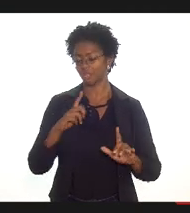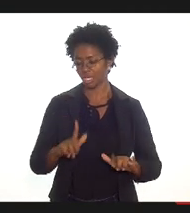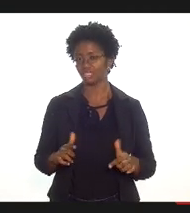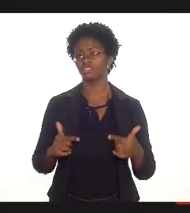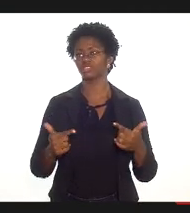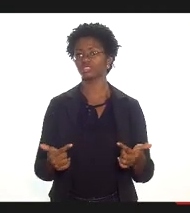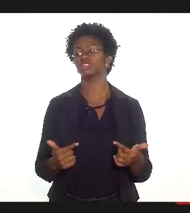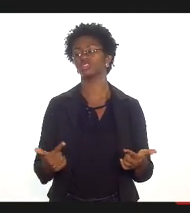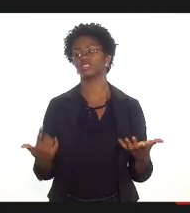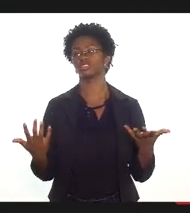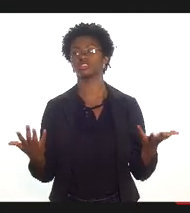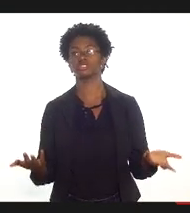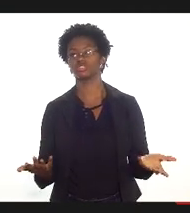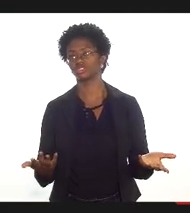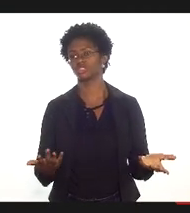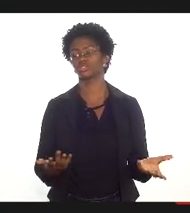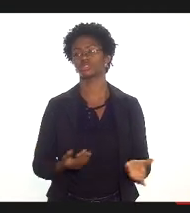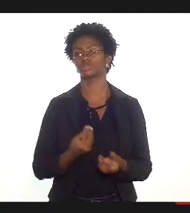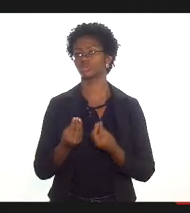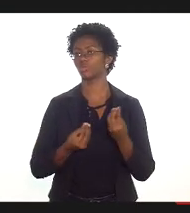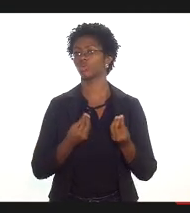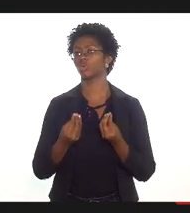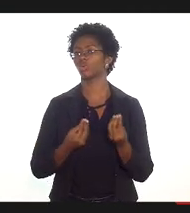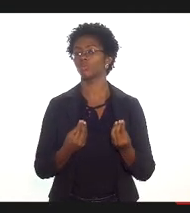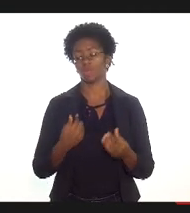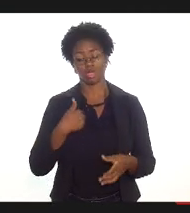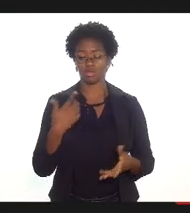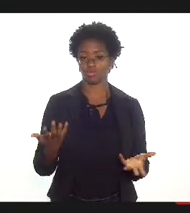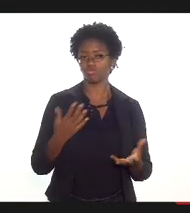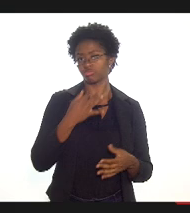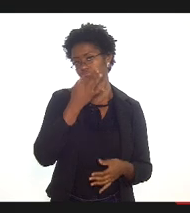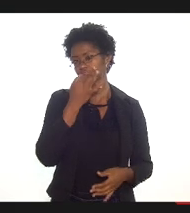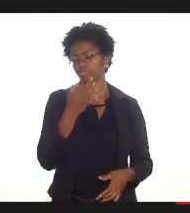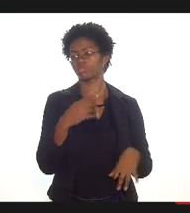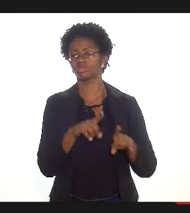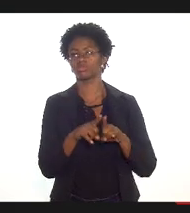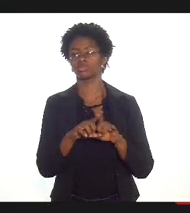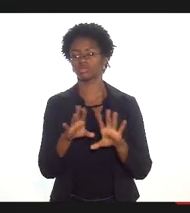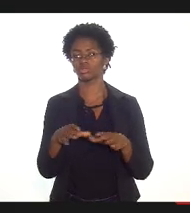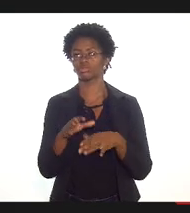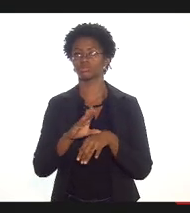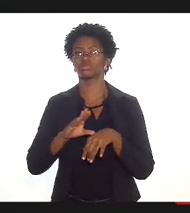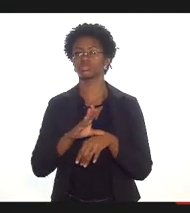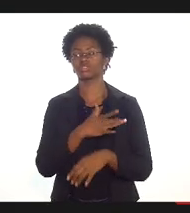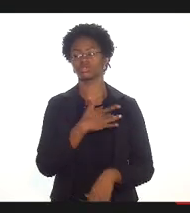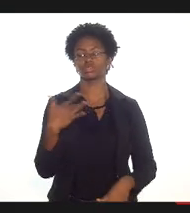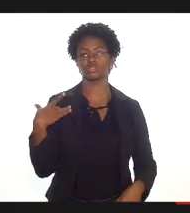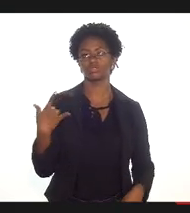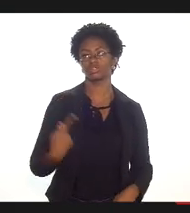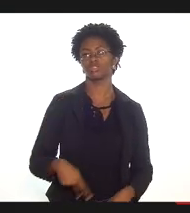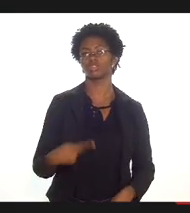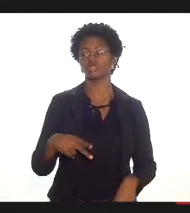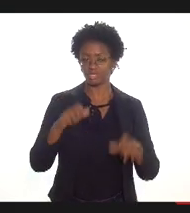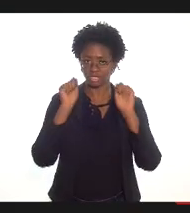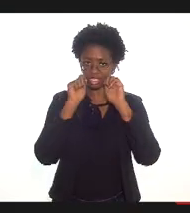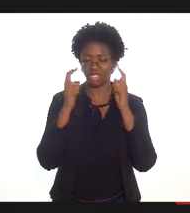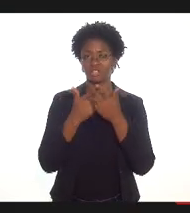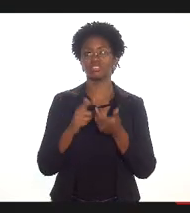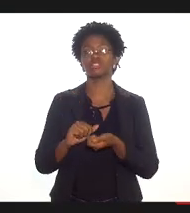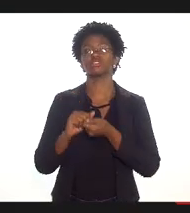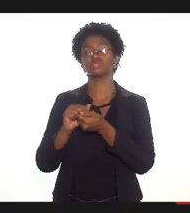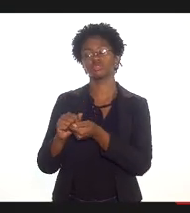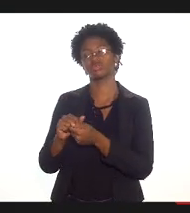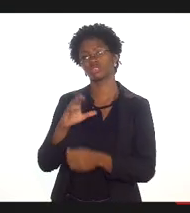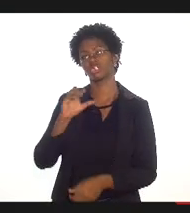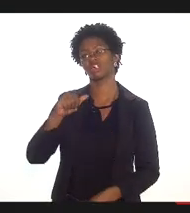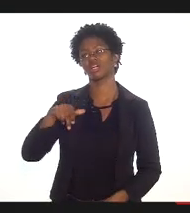a não ser, e aí eu quero sugerir à Comissão de Saúde da Alerj para que, junto com a Câmara